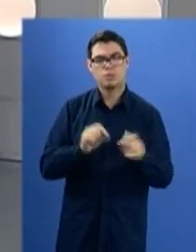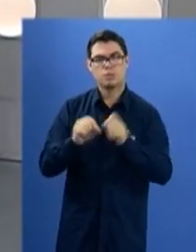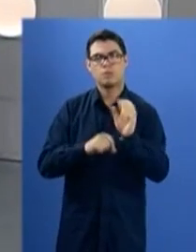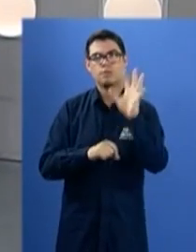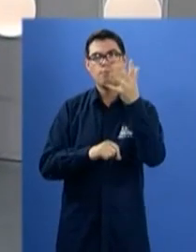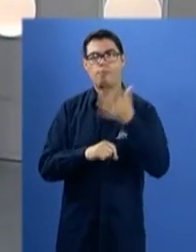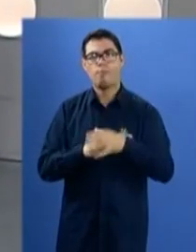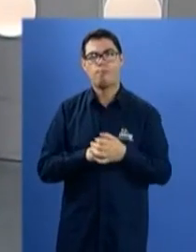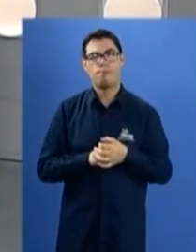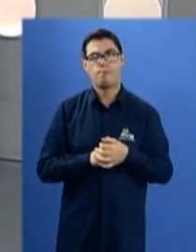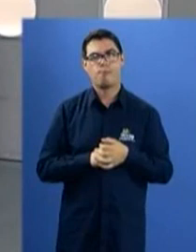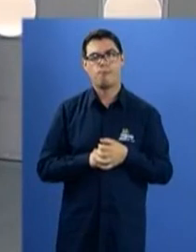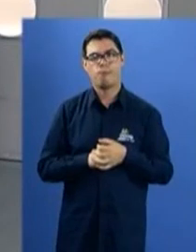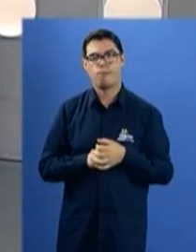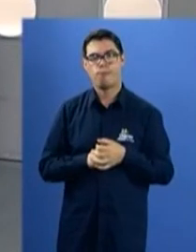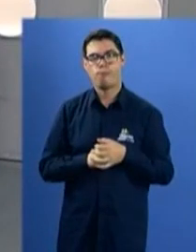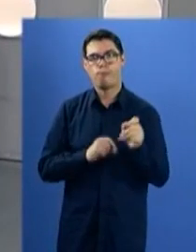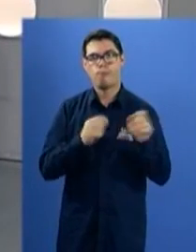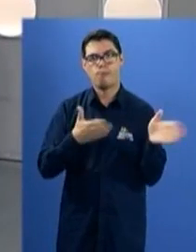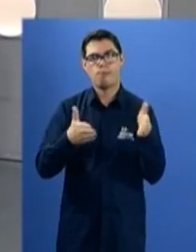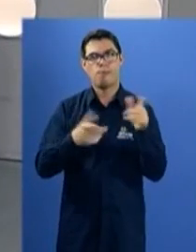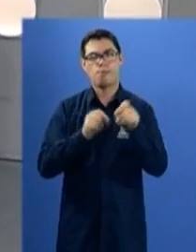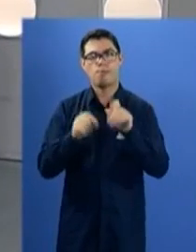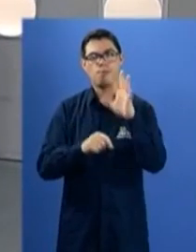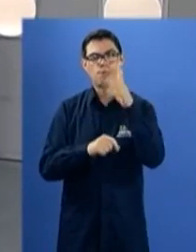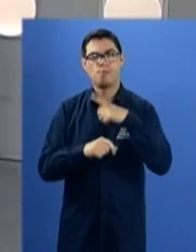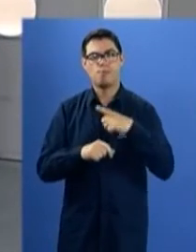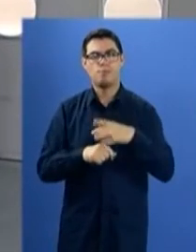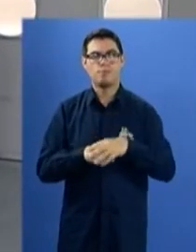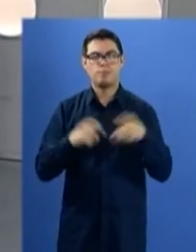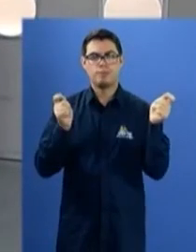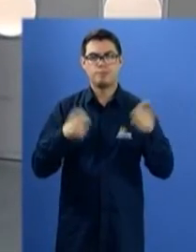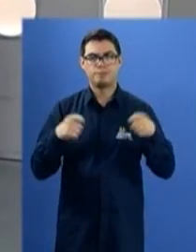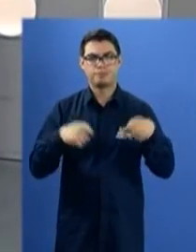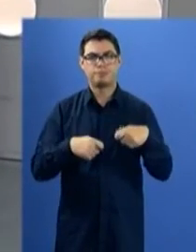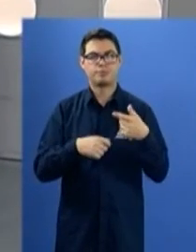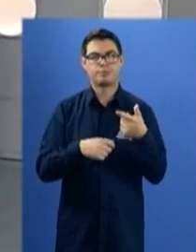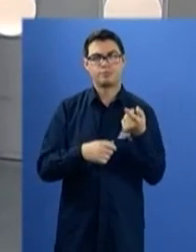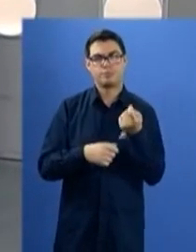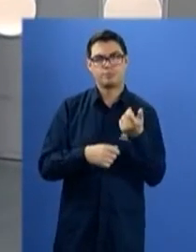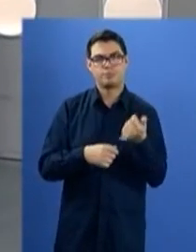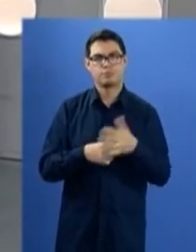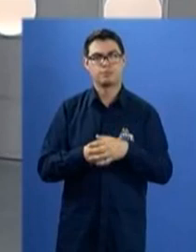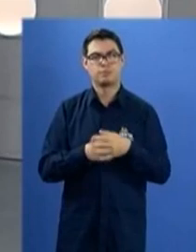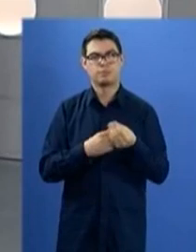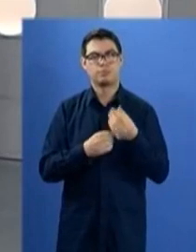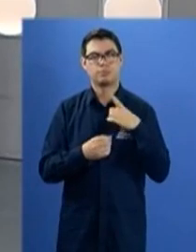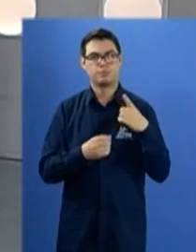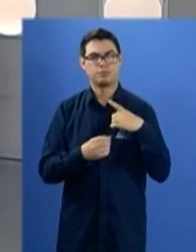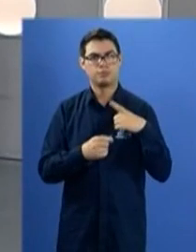que vai acontecer no nível lá da nossa produção? Vai ter capacidade ociosa, vai ter sobra